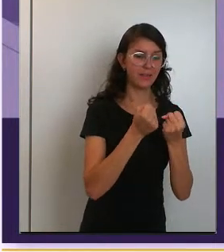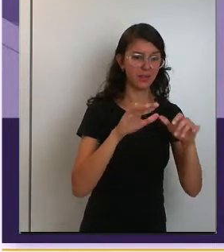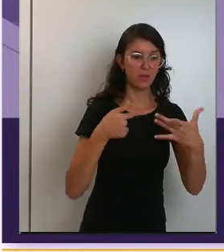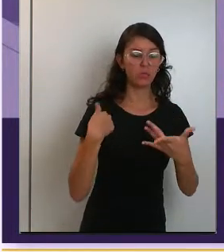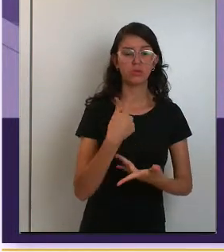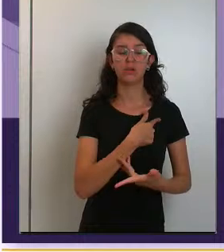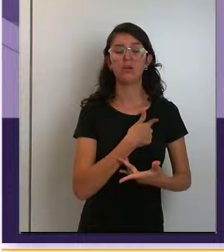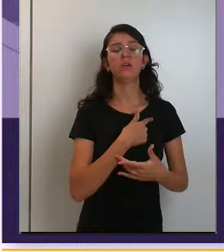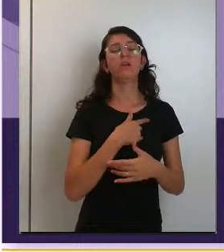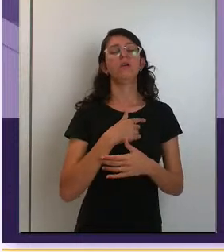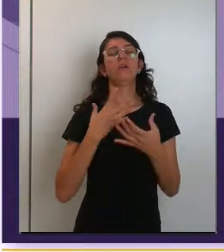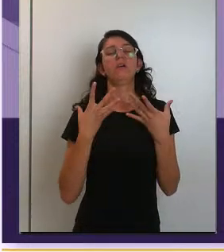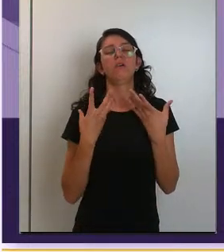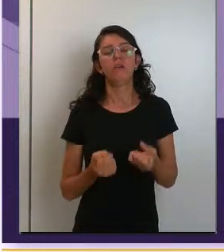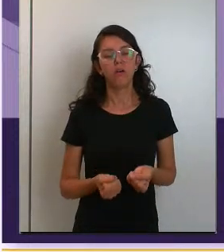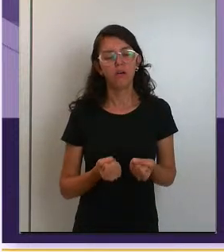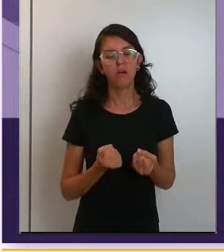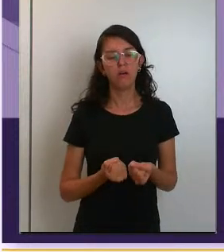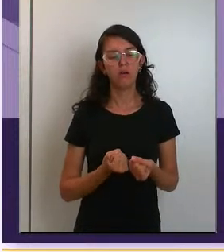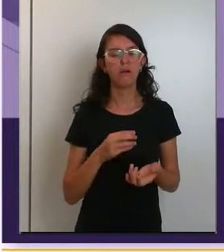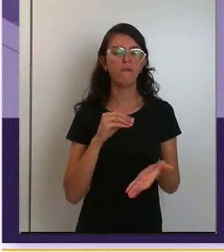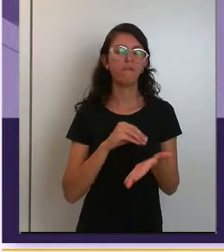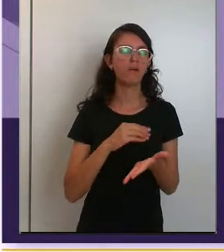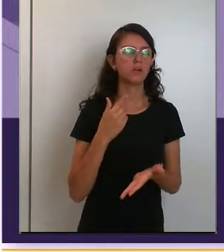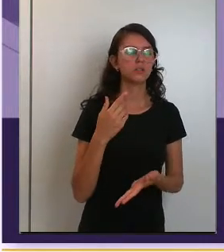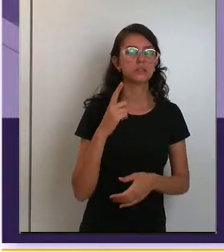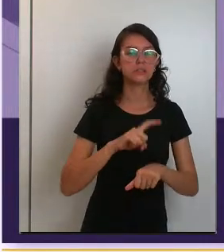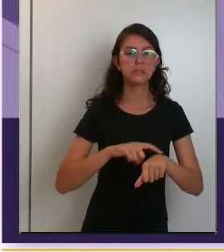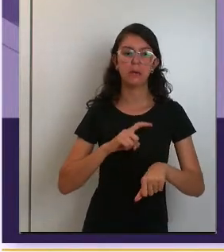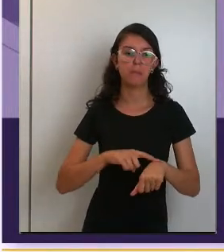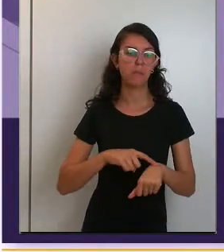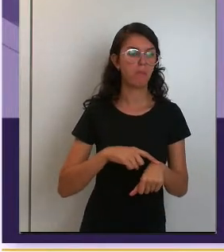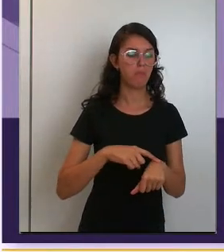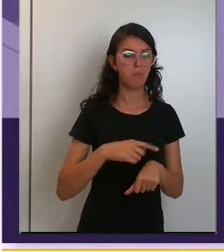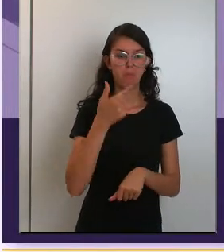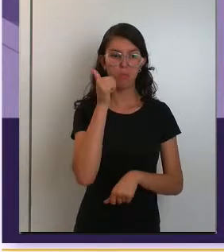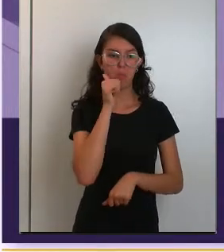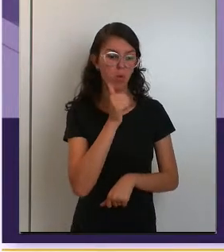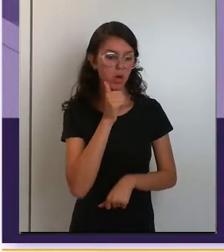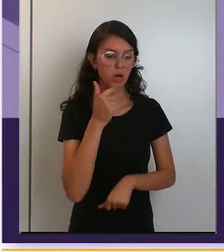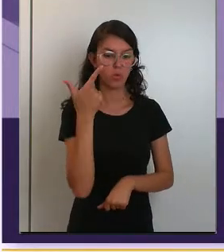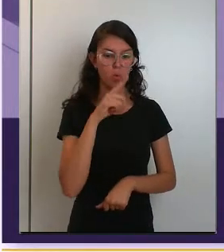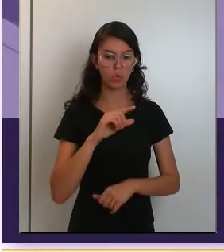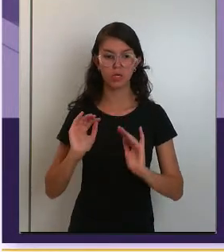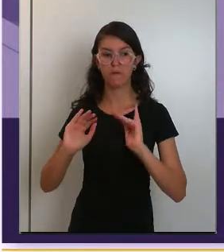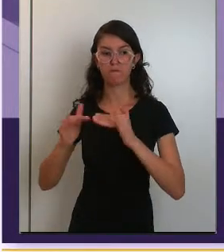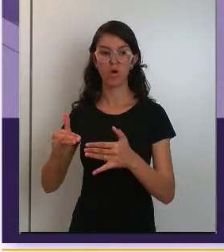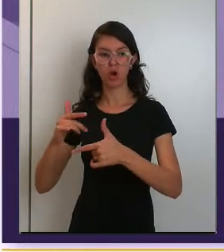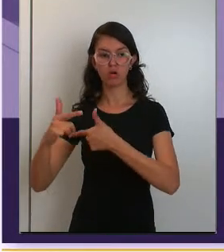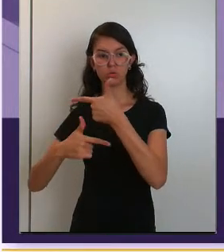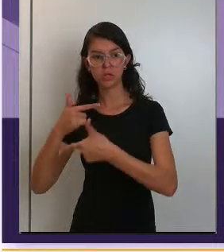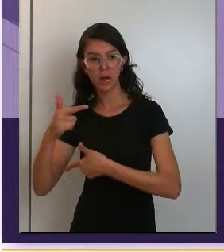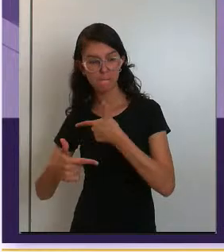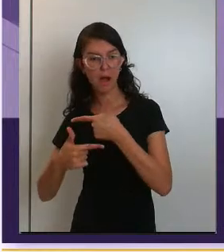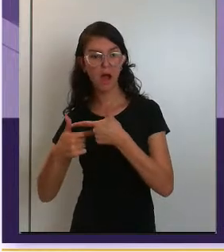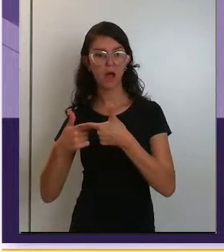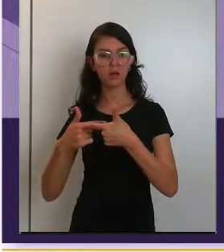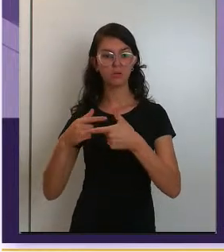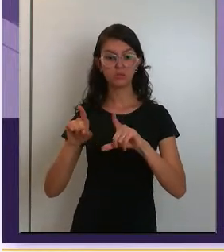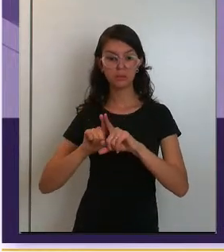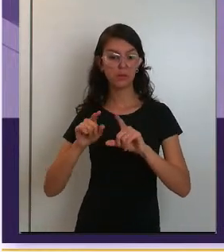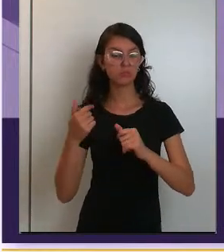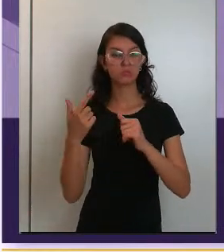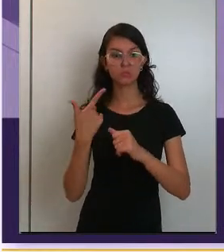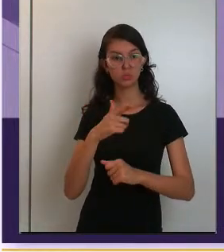energia e nosso tempo disponível. Ela faz com que a mulher tenha menos tempo disponível para se dedicar ao trabalho fora de casa e mina as nossas